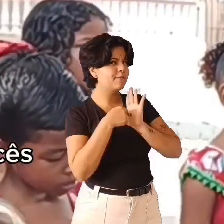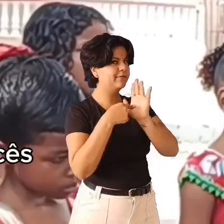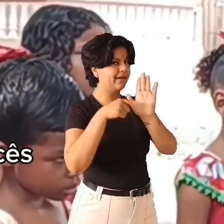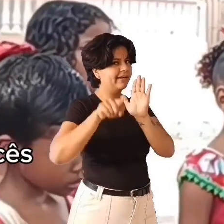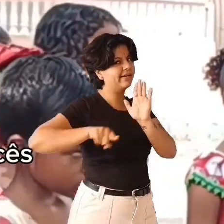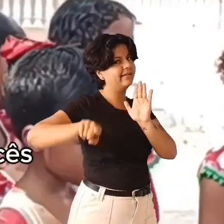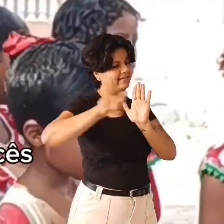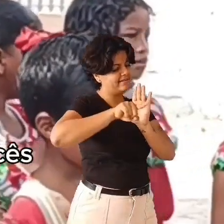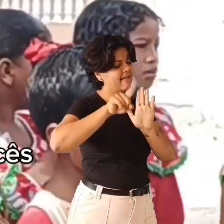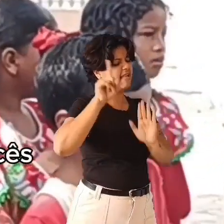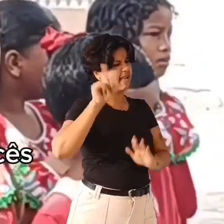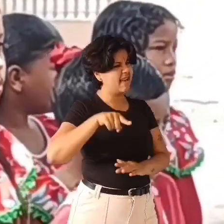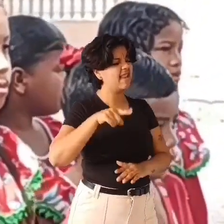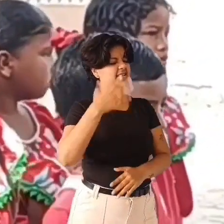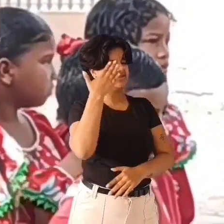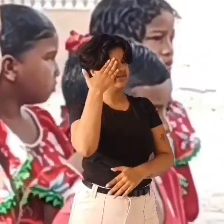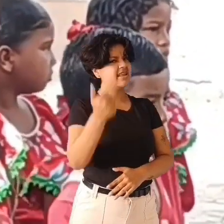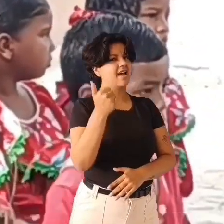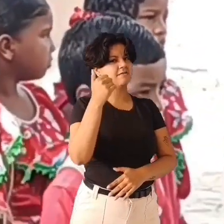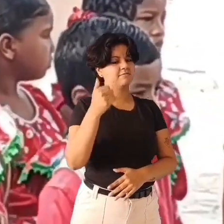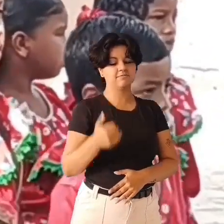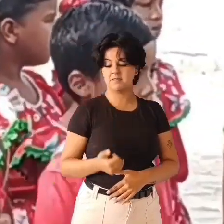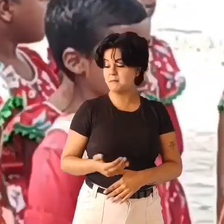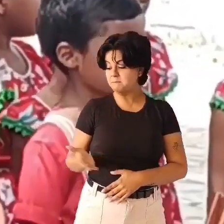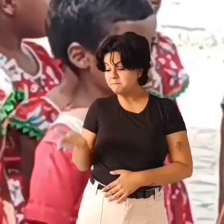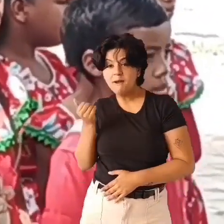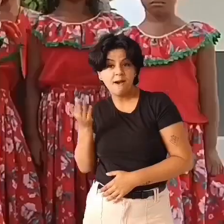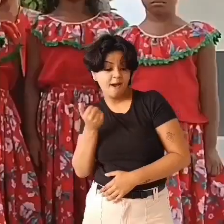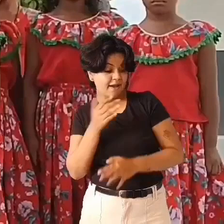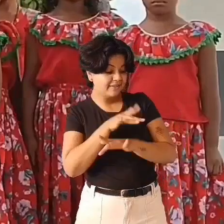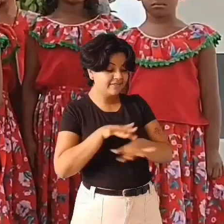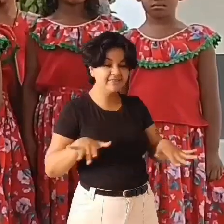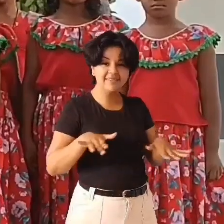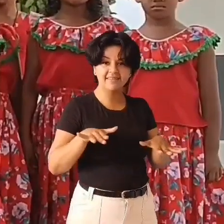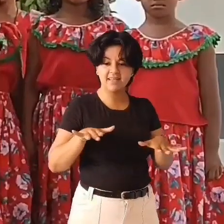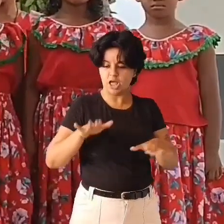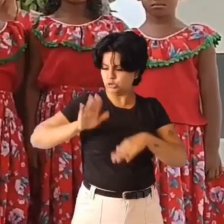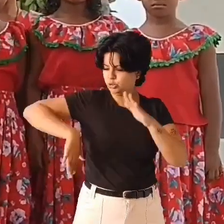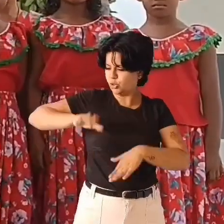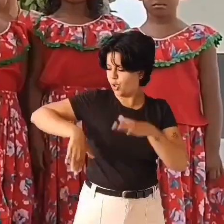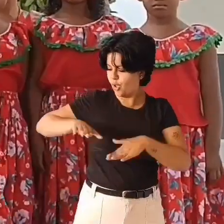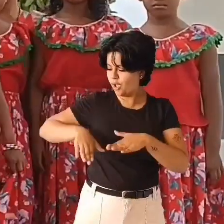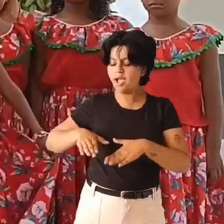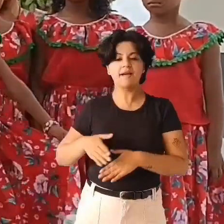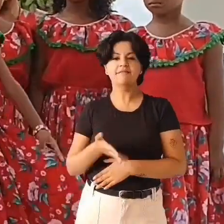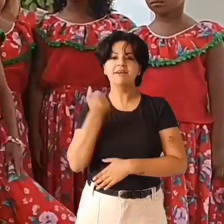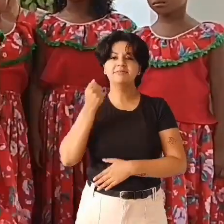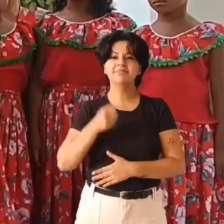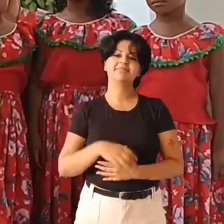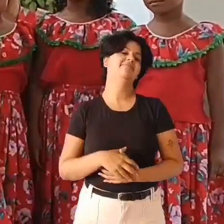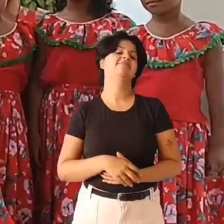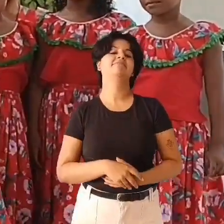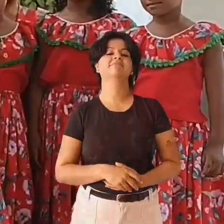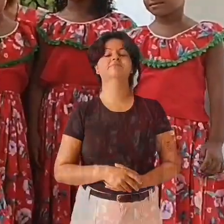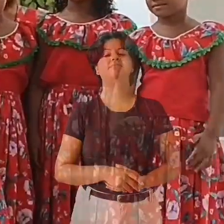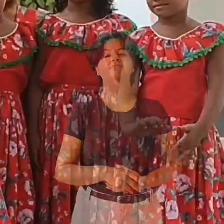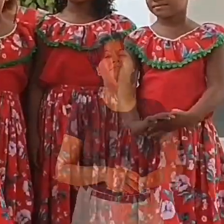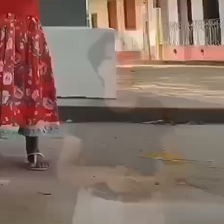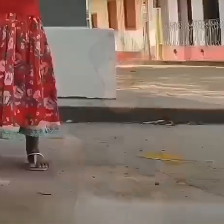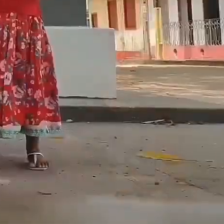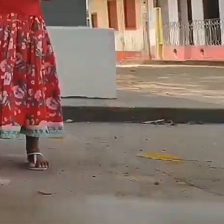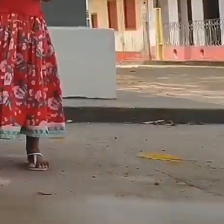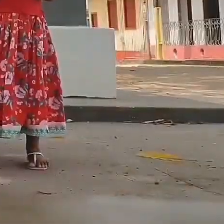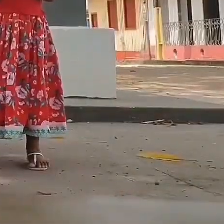crianças, eu vou mostrar para vocês, elas dão conta do recado. Bora, criançada, cantar, tocar a nossa caixa de